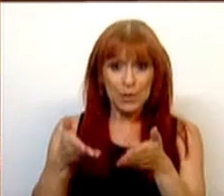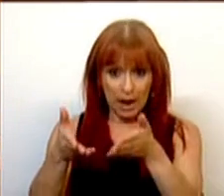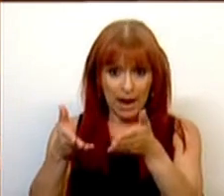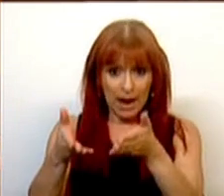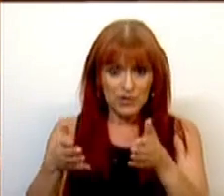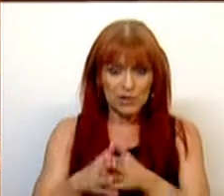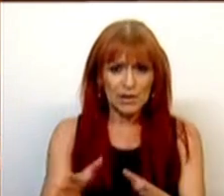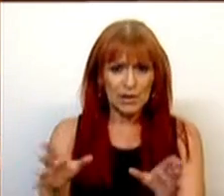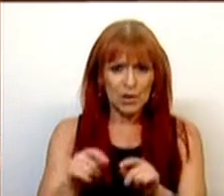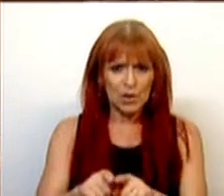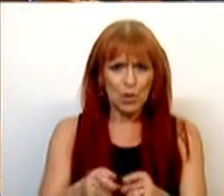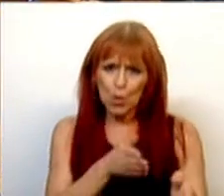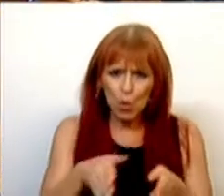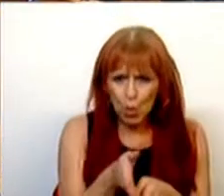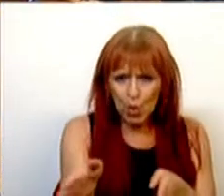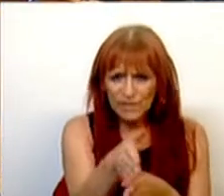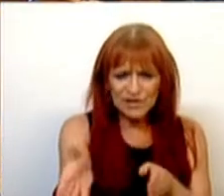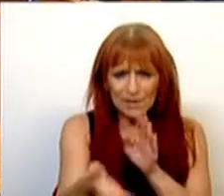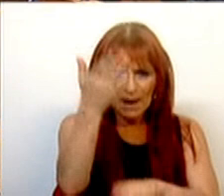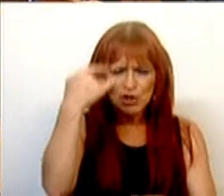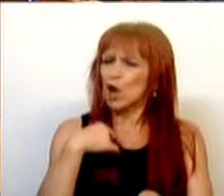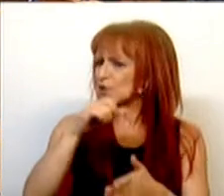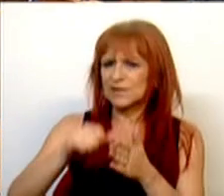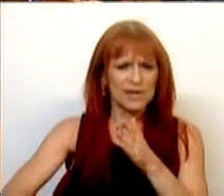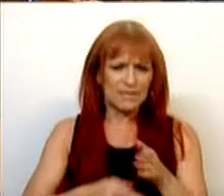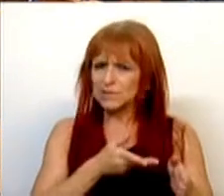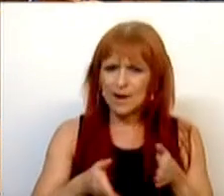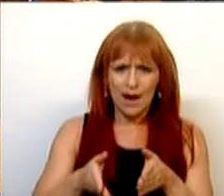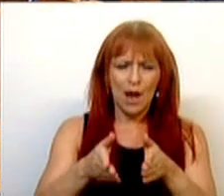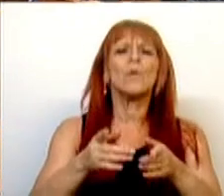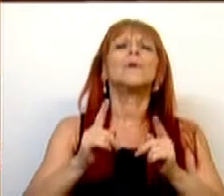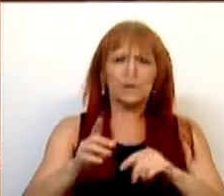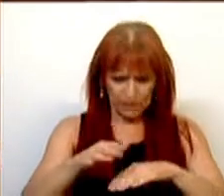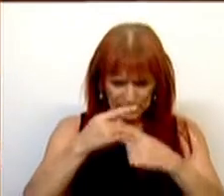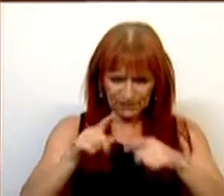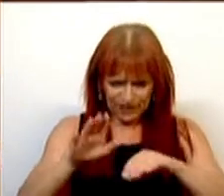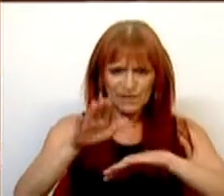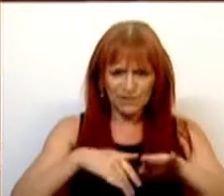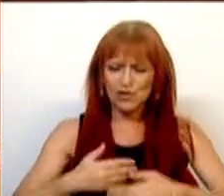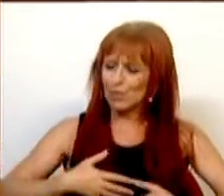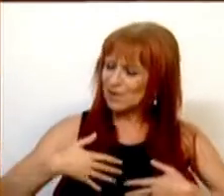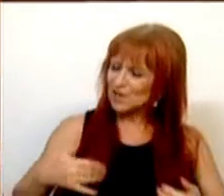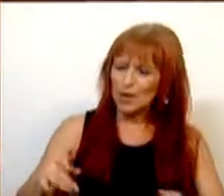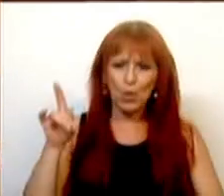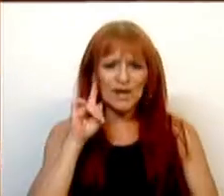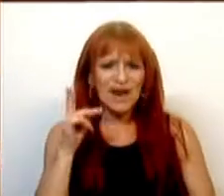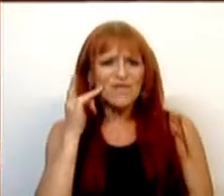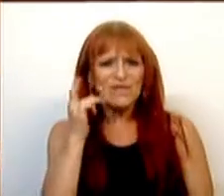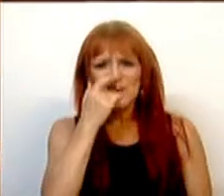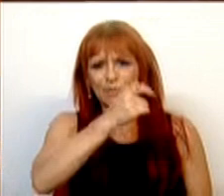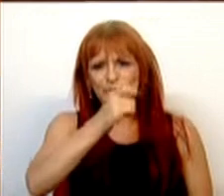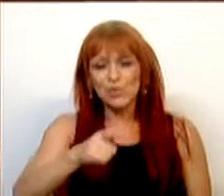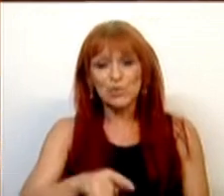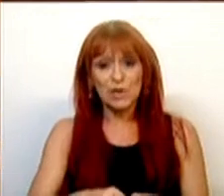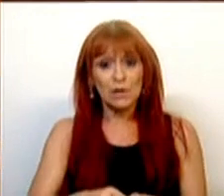é este caminho, com mais curvas, que não desistimos de percorrer e que faz a diferença no bem-estar e na qualidade de vida das